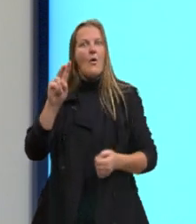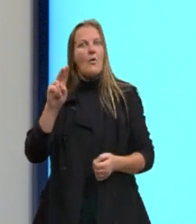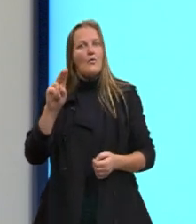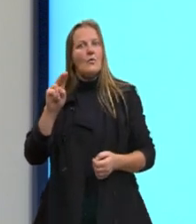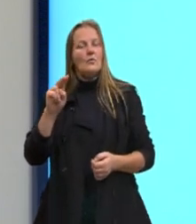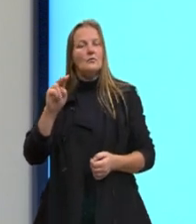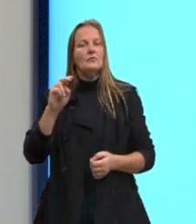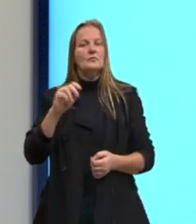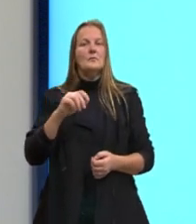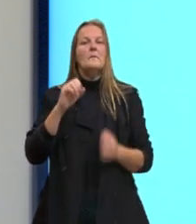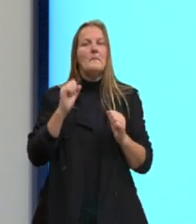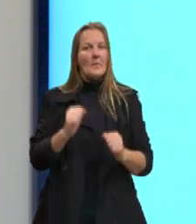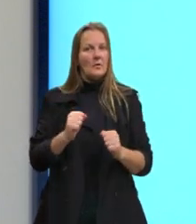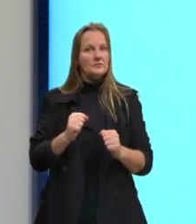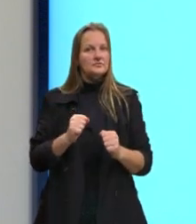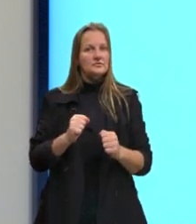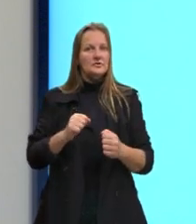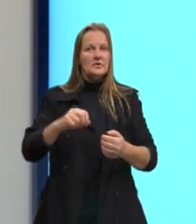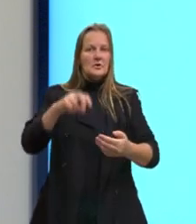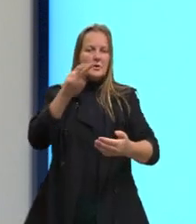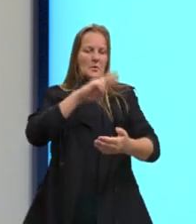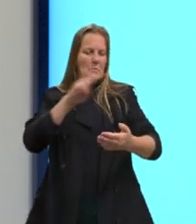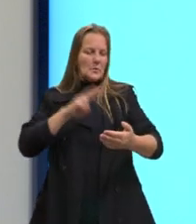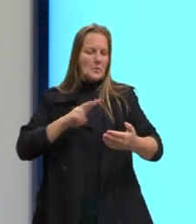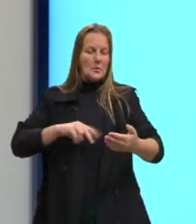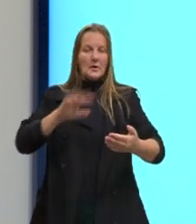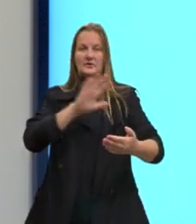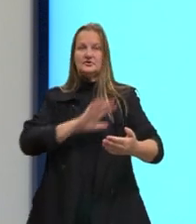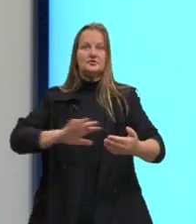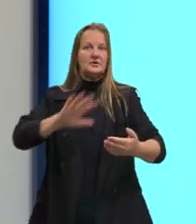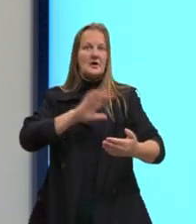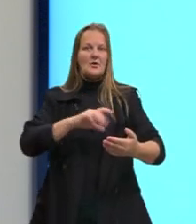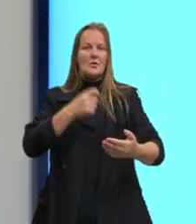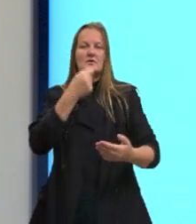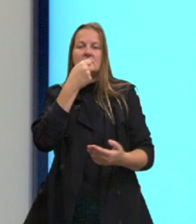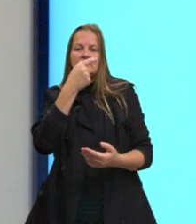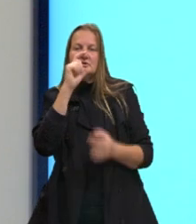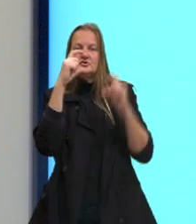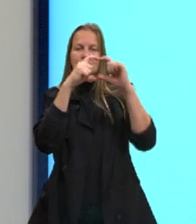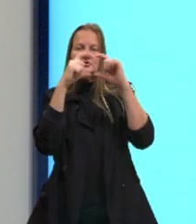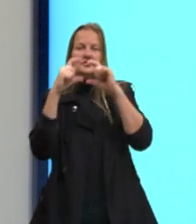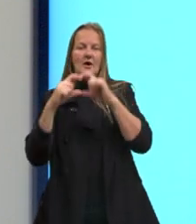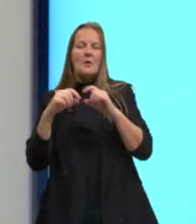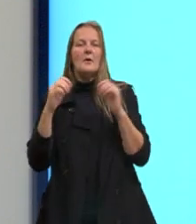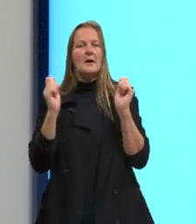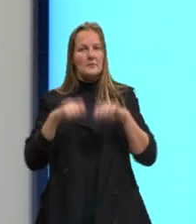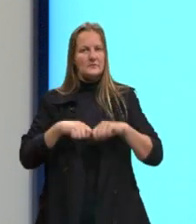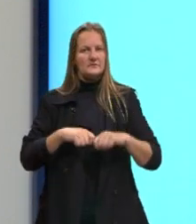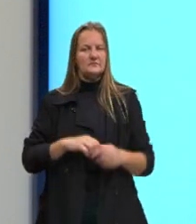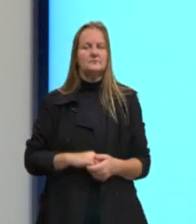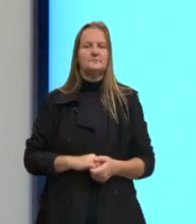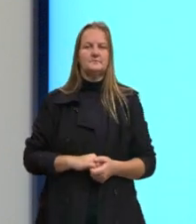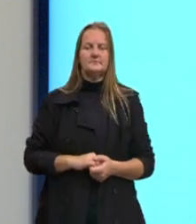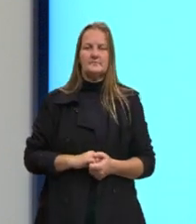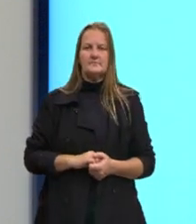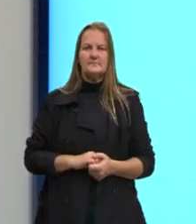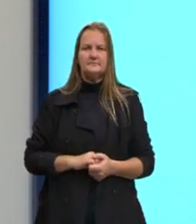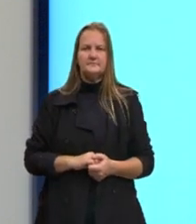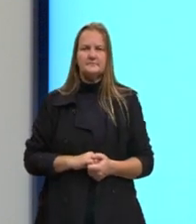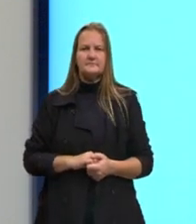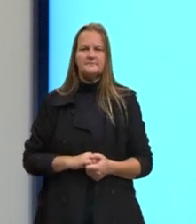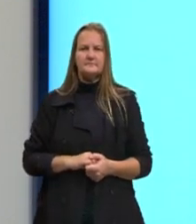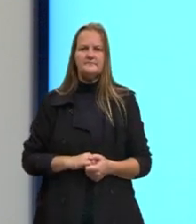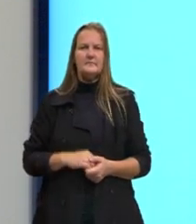então eu posso também fazer um esquema em uma análise geral se for uma charge + skinny eu vou ter que aplicar o que é